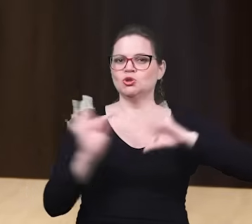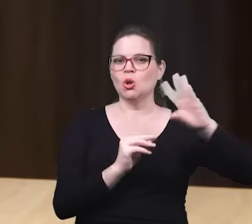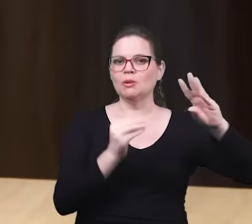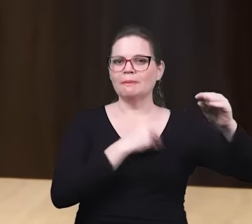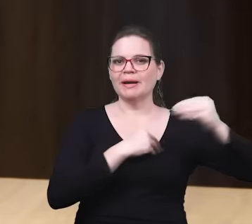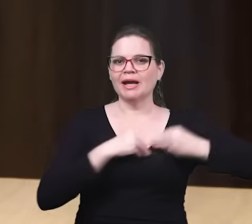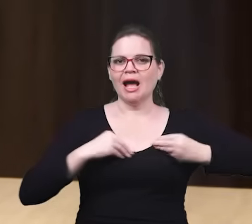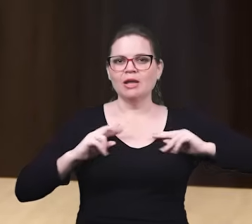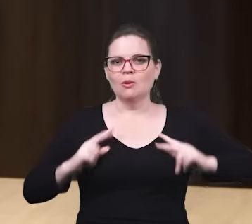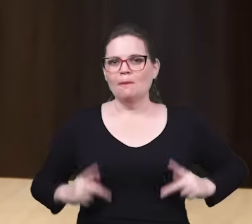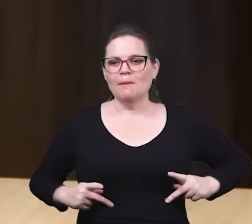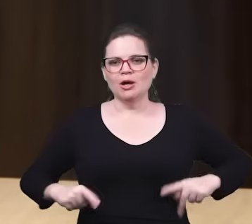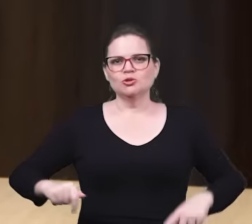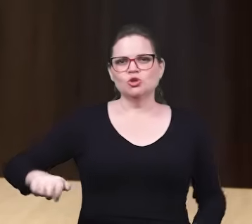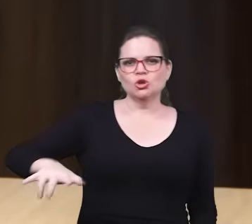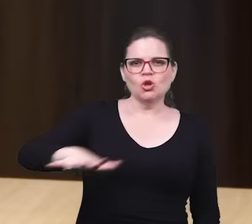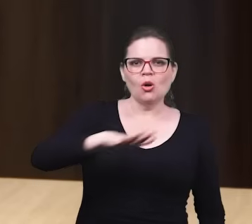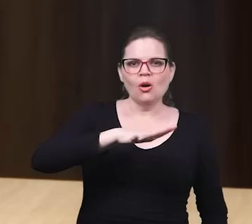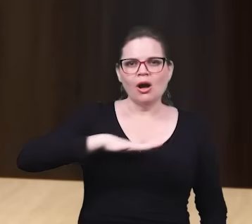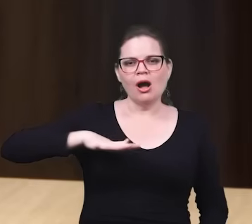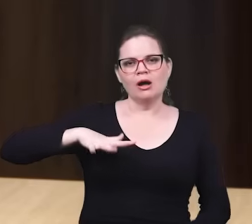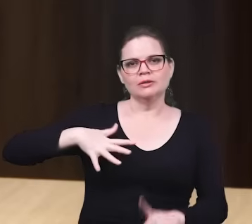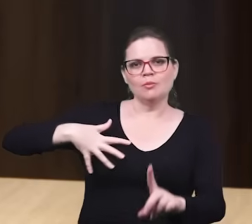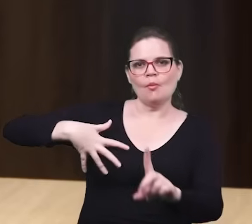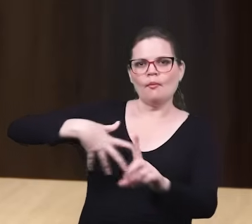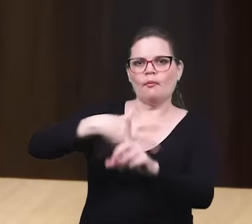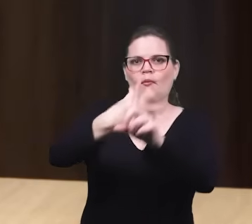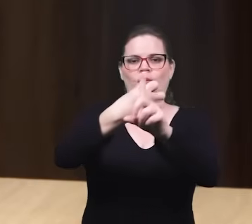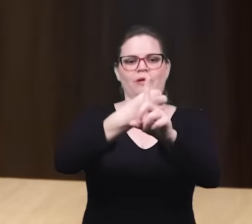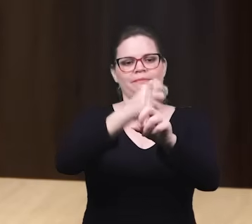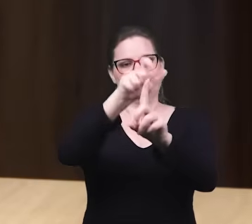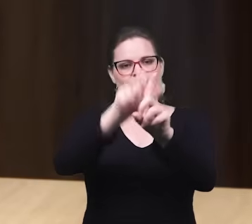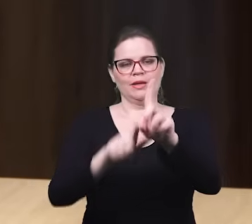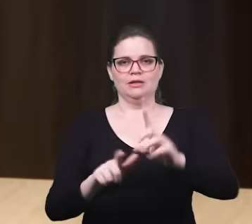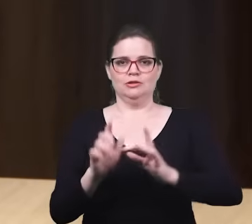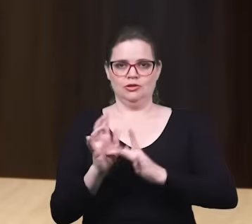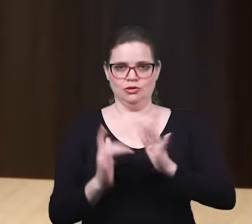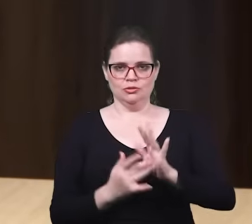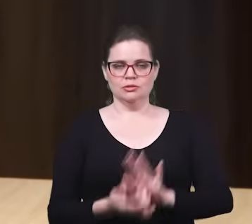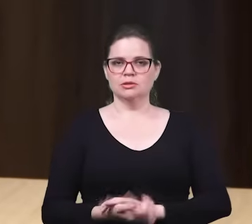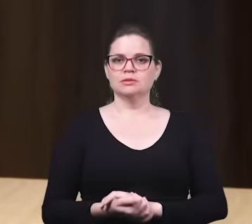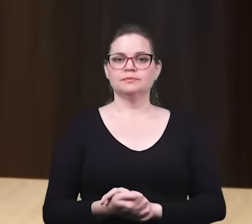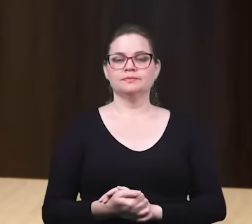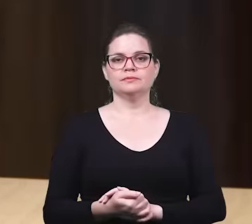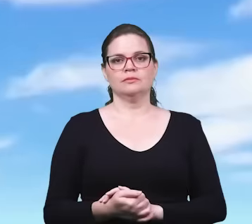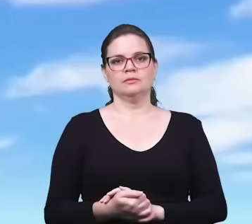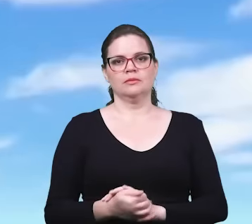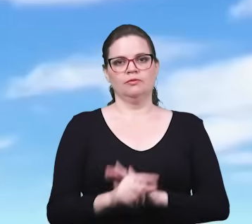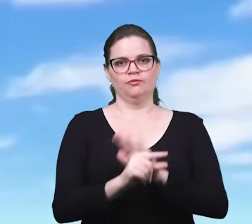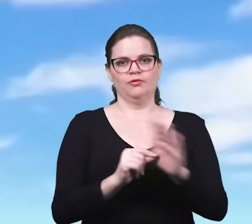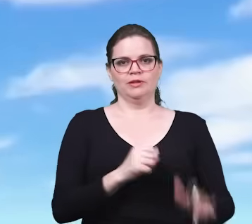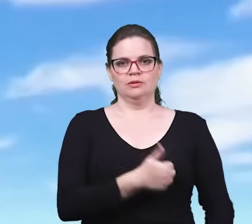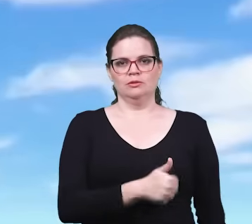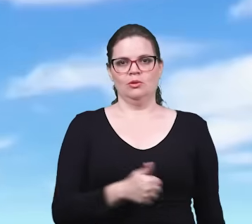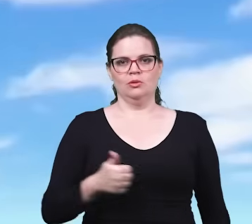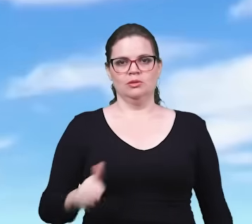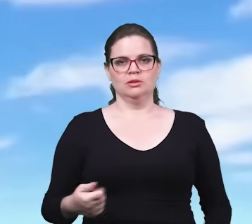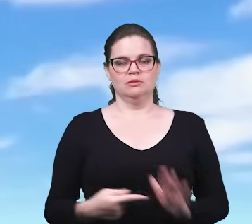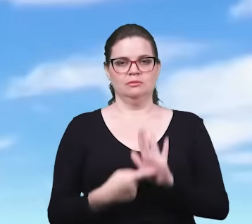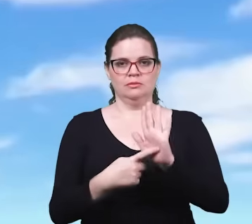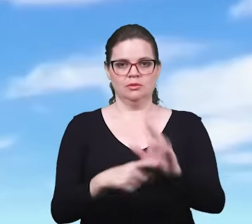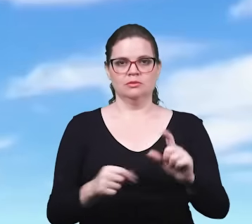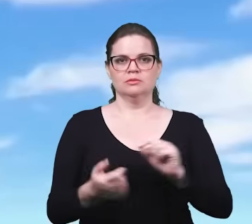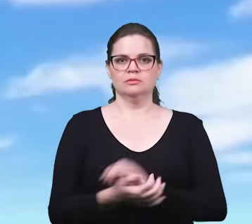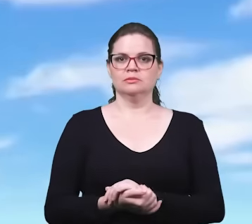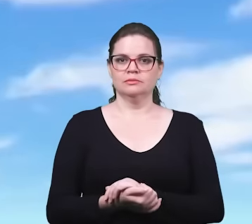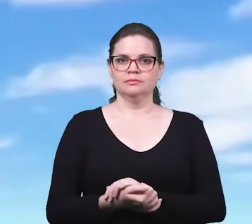pecados da humanidade recaíram sobre o Senhor Jesus. E o verso 11 diz assim também: o